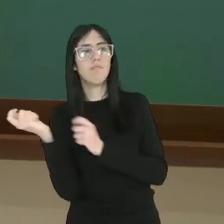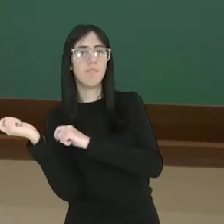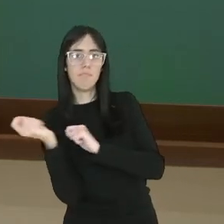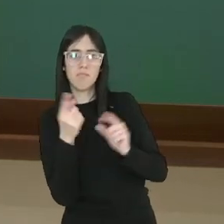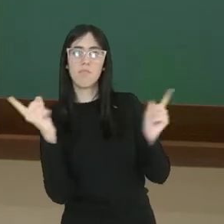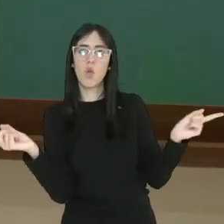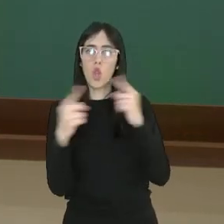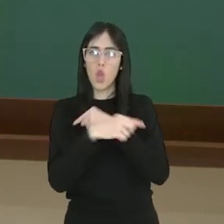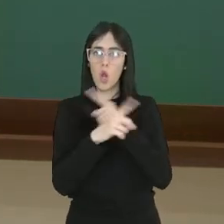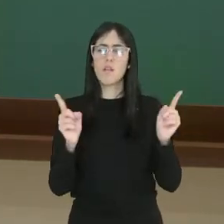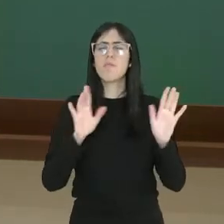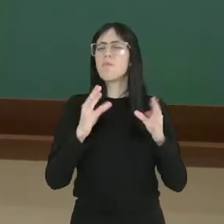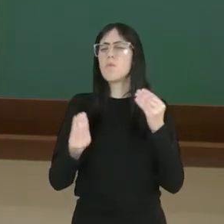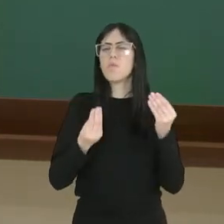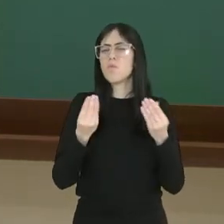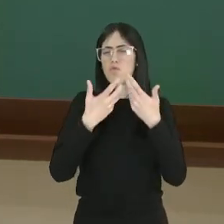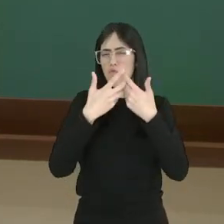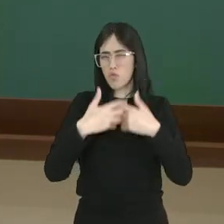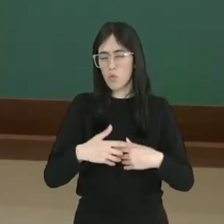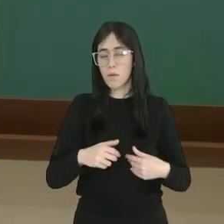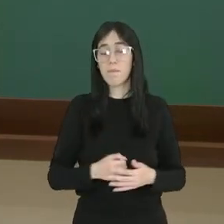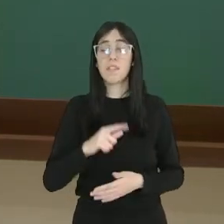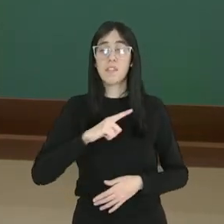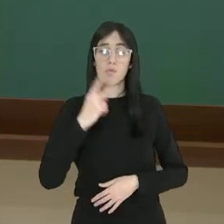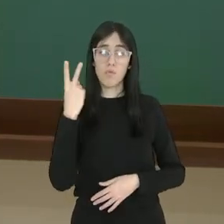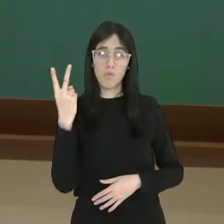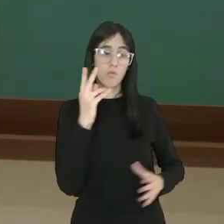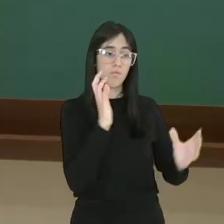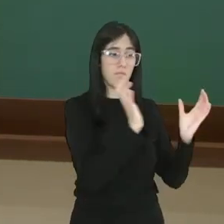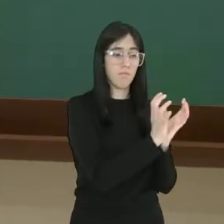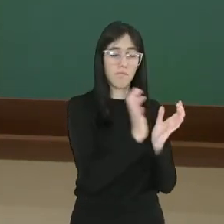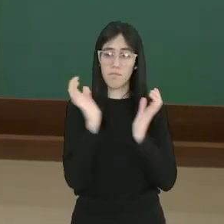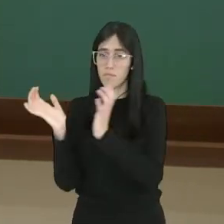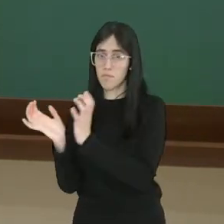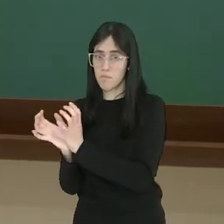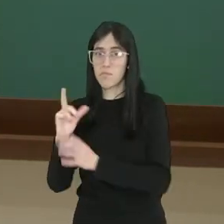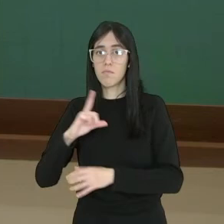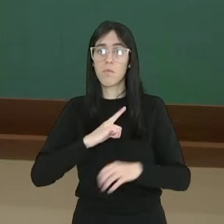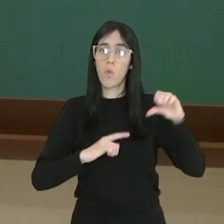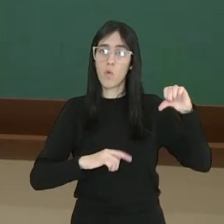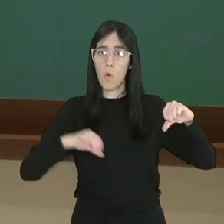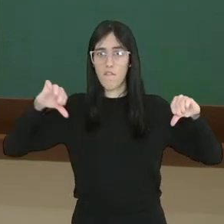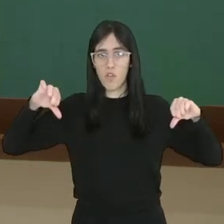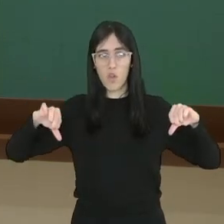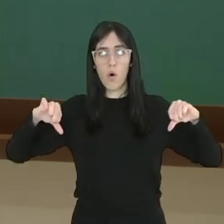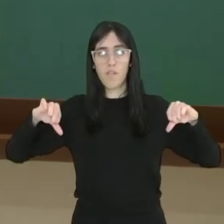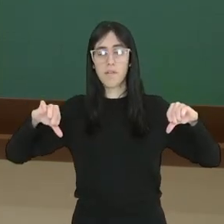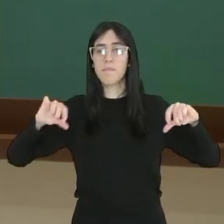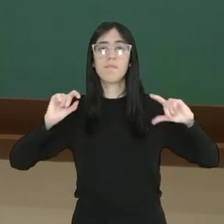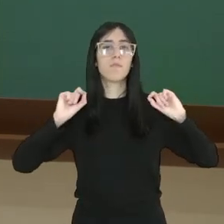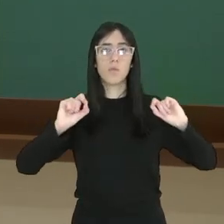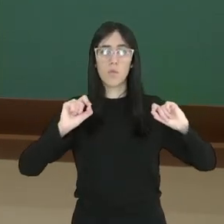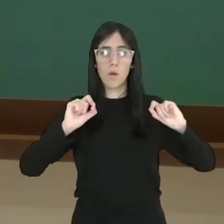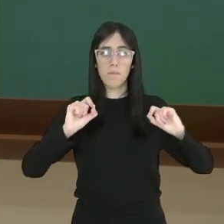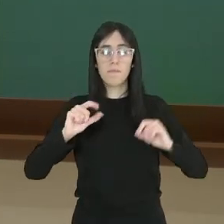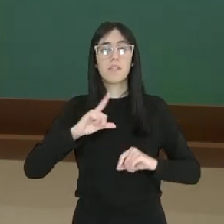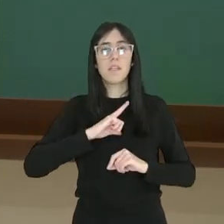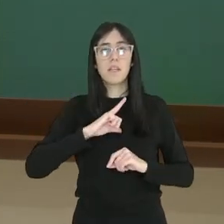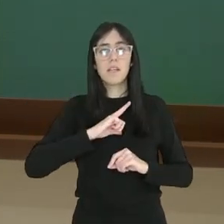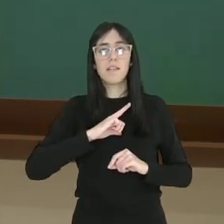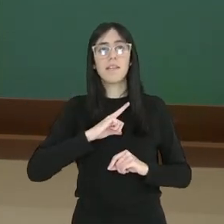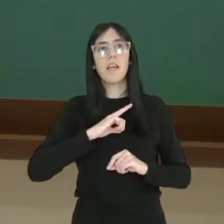funciona essa dinâmica? Então vão ser 2 equipes com 9 jogadores em cada equipe. E esses confrontos são divididos em